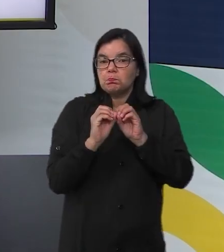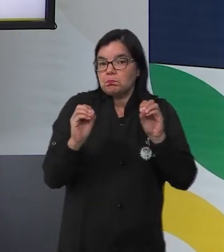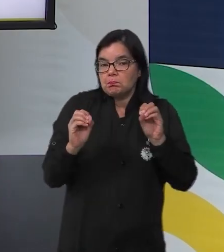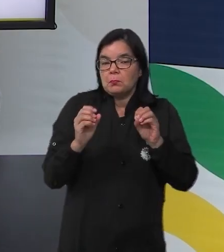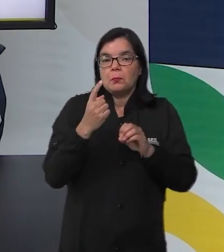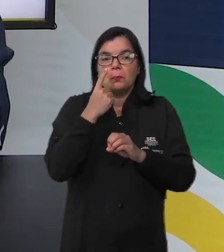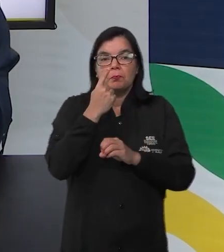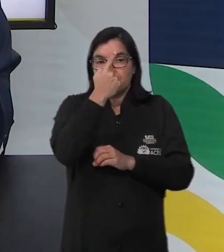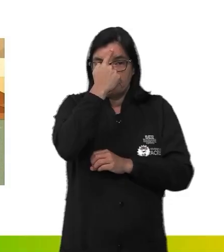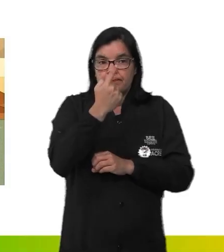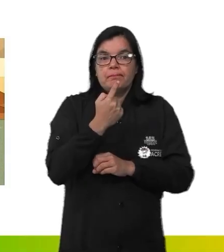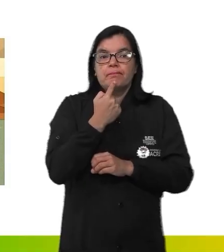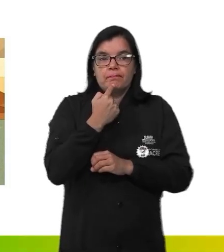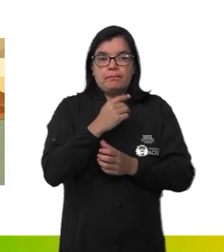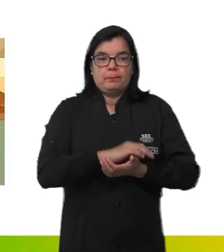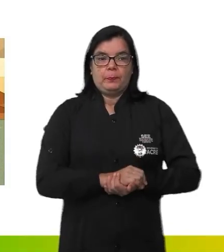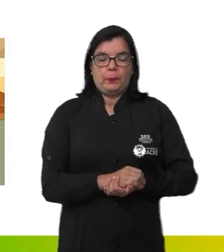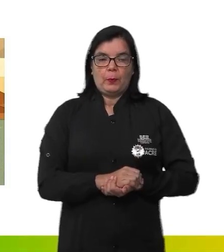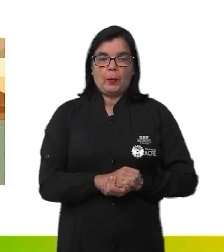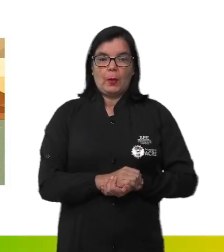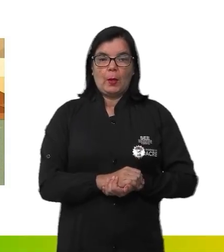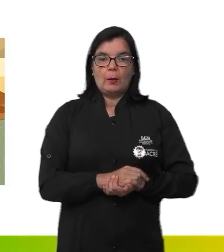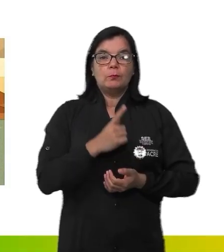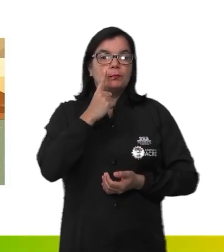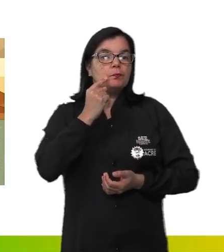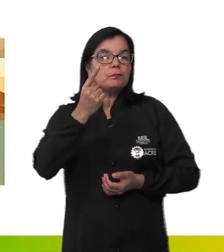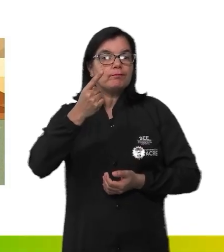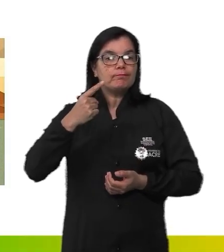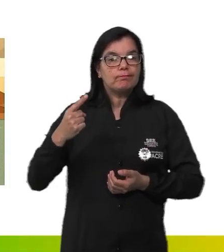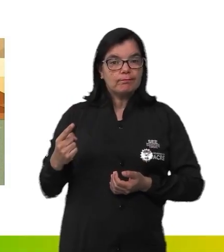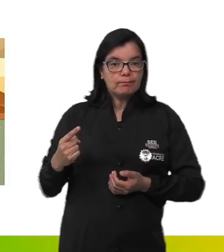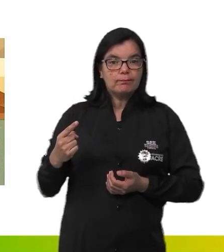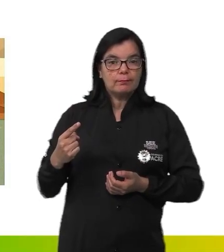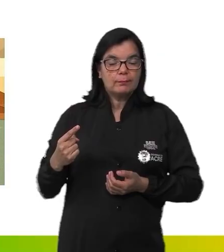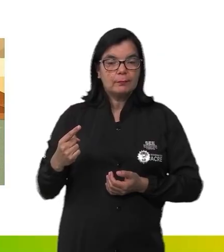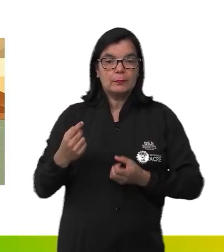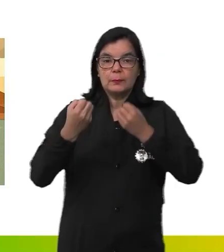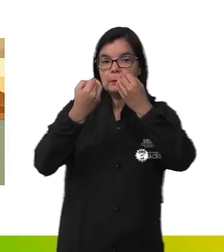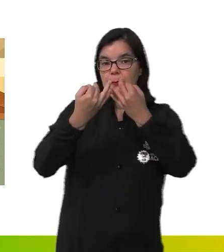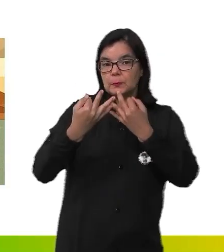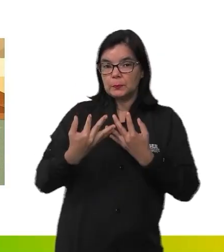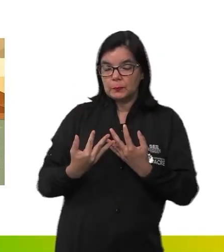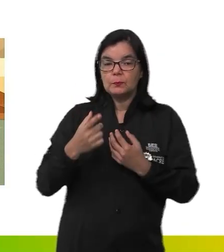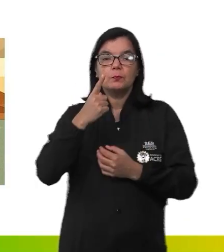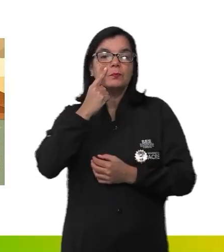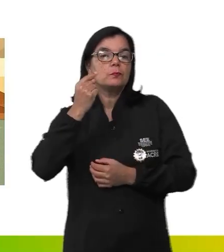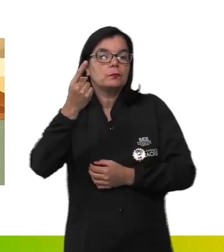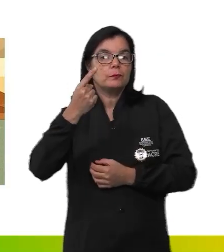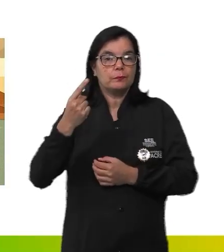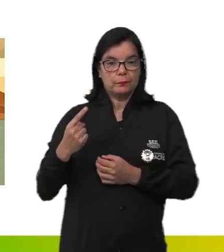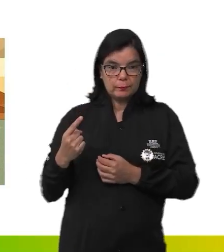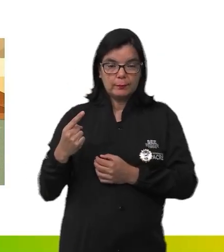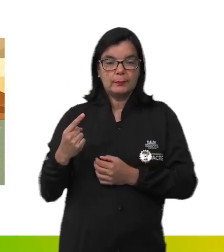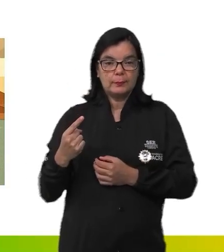Olha só essa imagem aqui da abiogênese. Tá vendo esses ratos? A biogênese me fala de que esses ratos